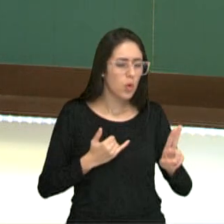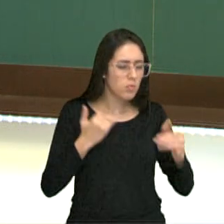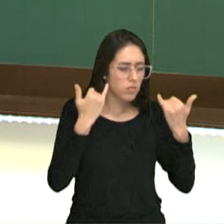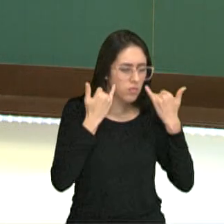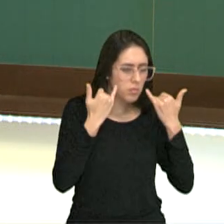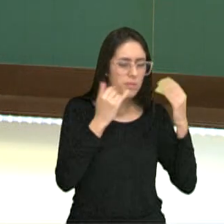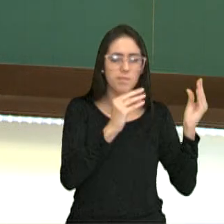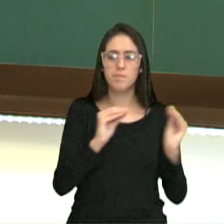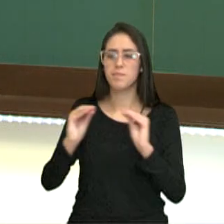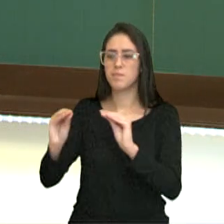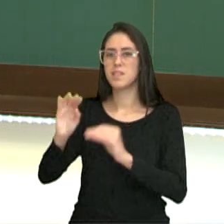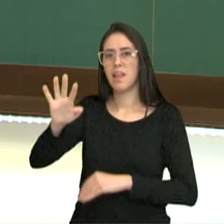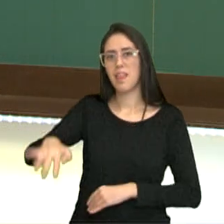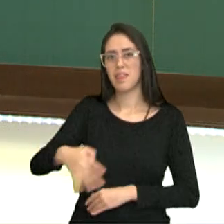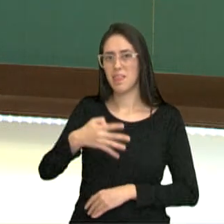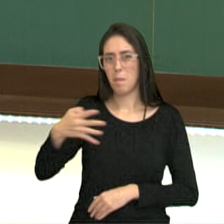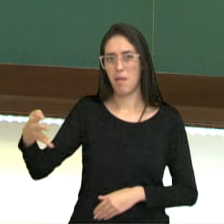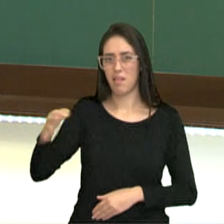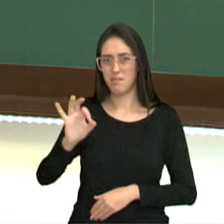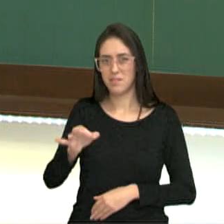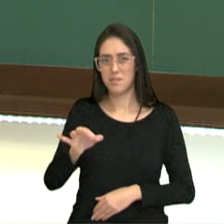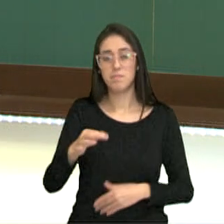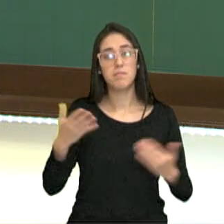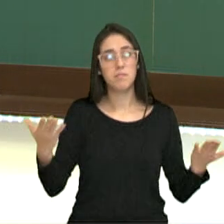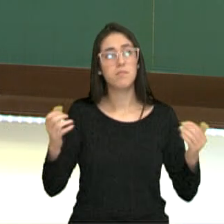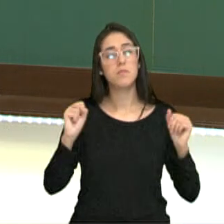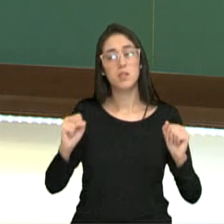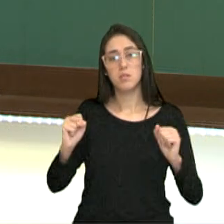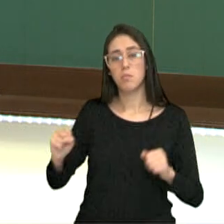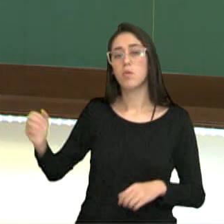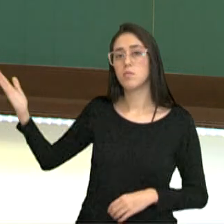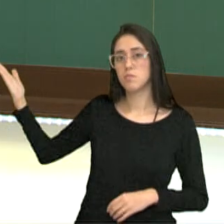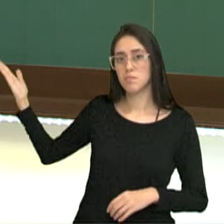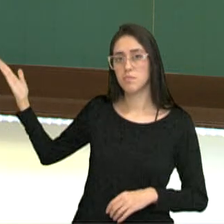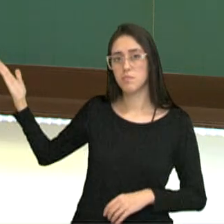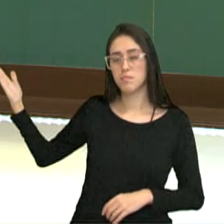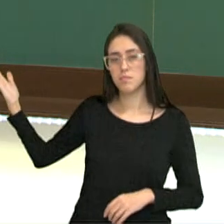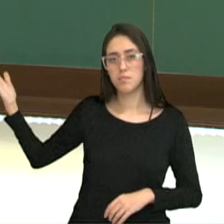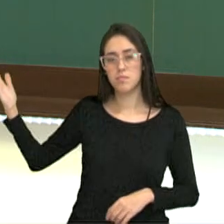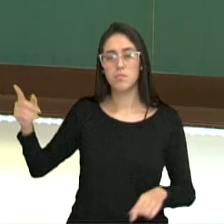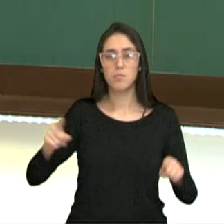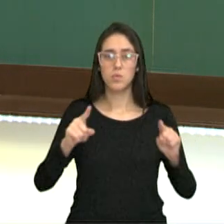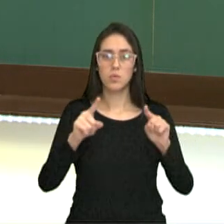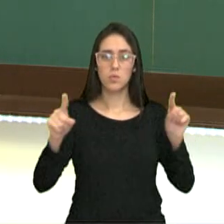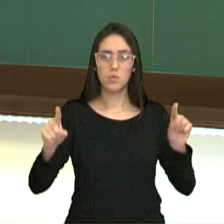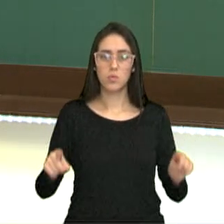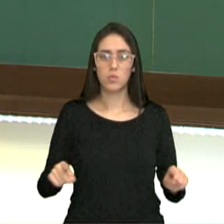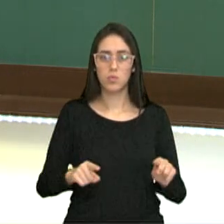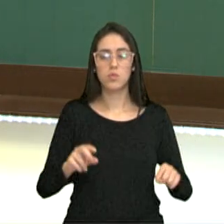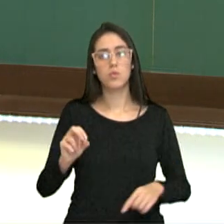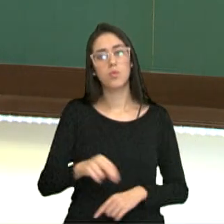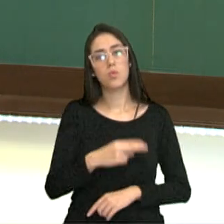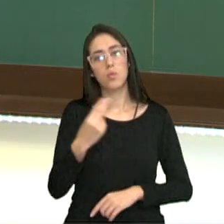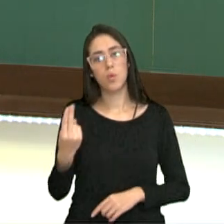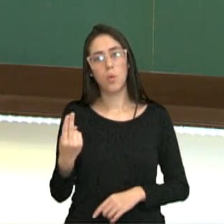coloca em uma tabela, tá? Então, eu posso representar ela, por colchetes ou